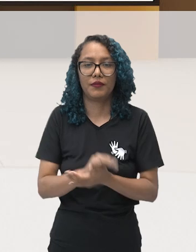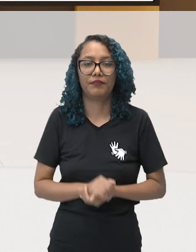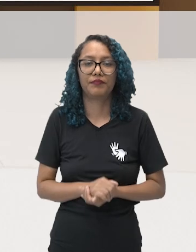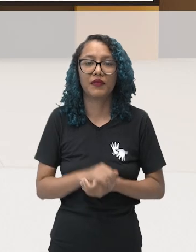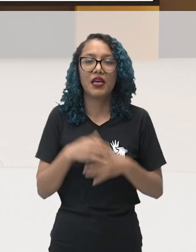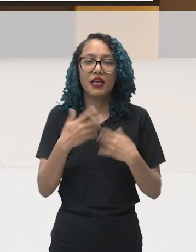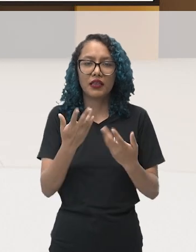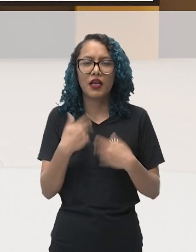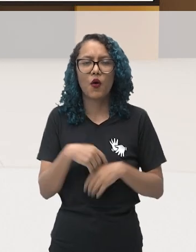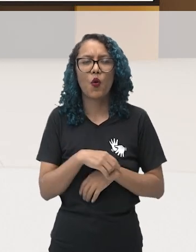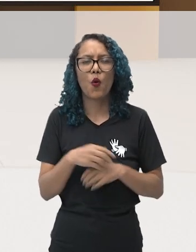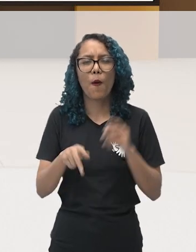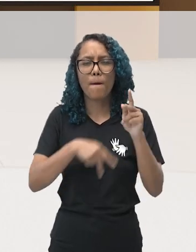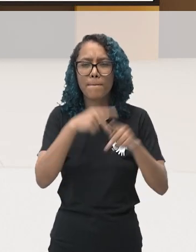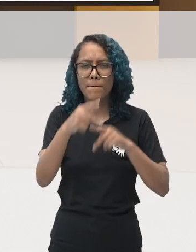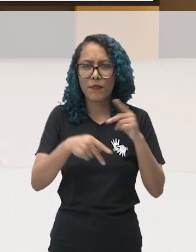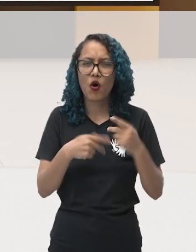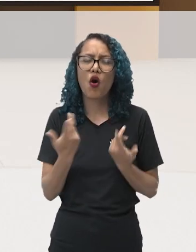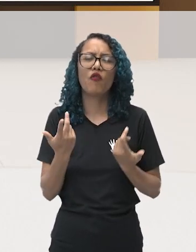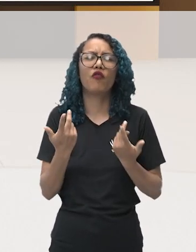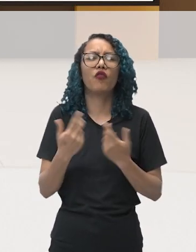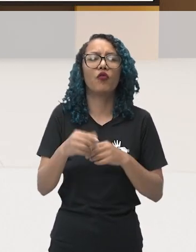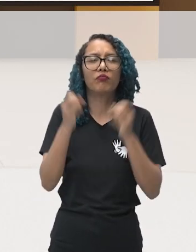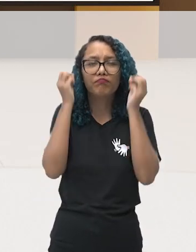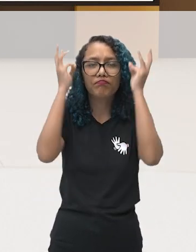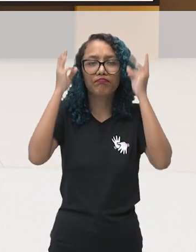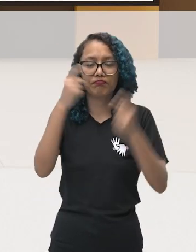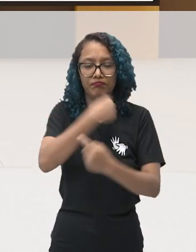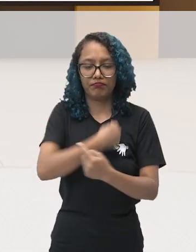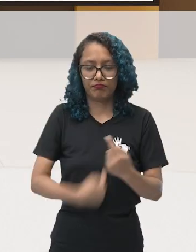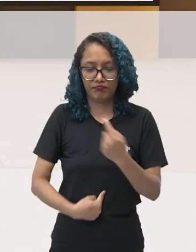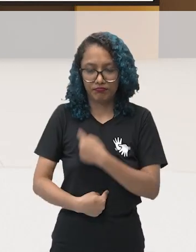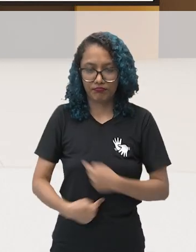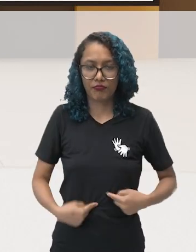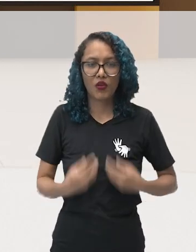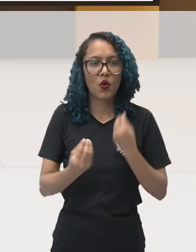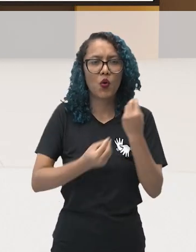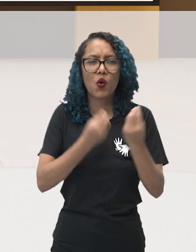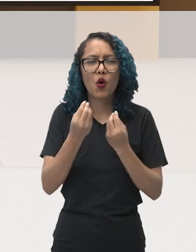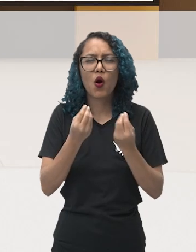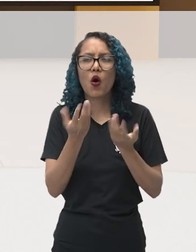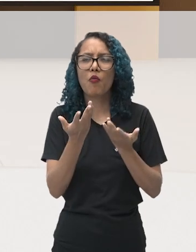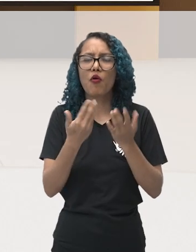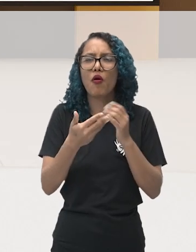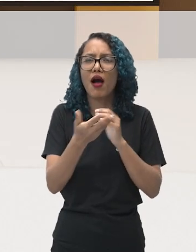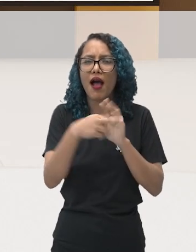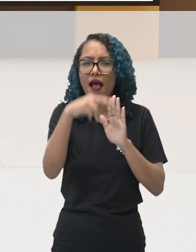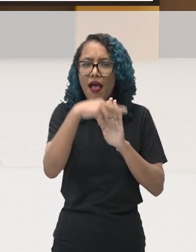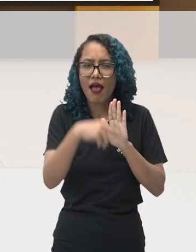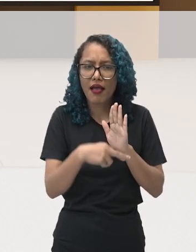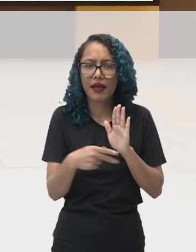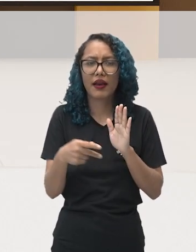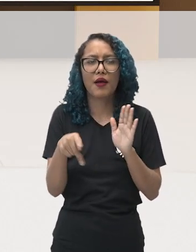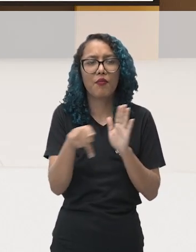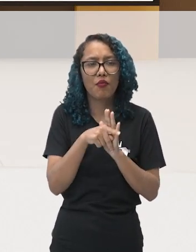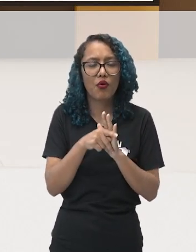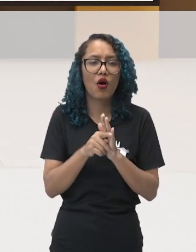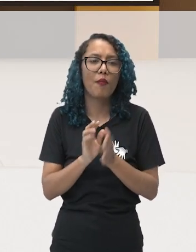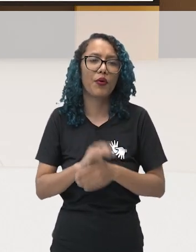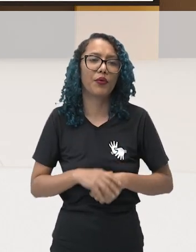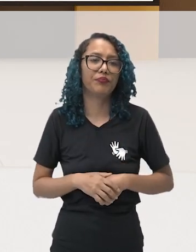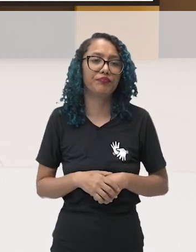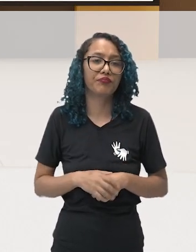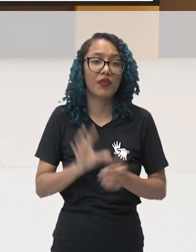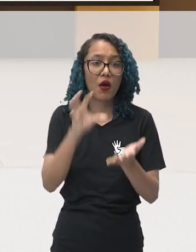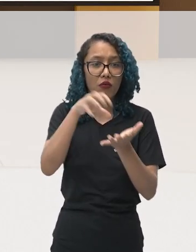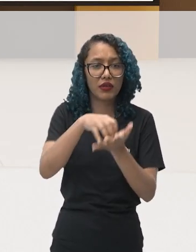Paetê Suruí, que tem essa normatização da língua escrita. É lá da aldeia Gabi, em Cacoal, no estado